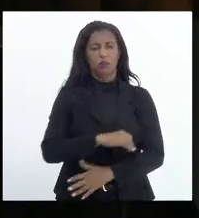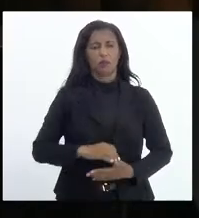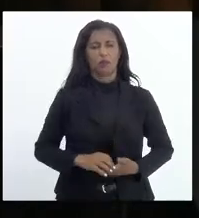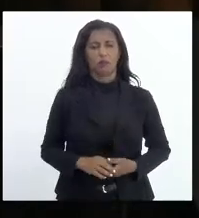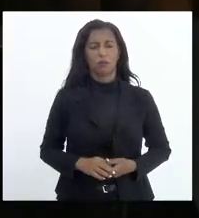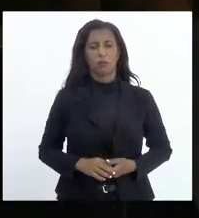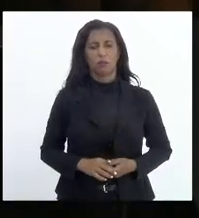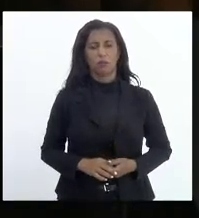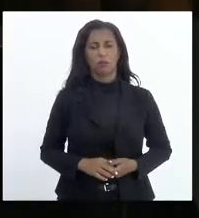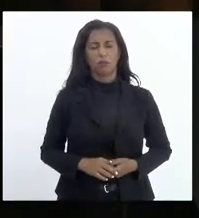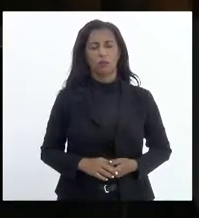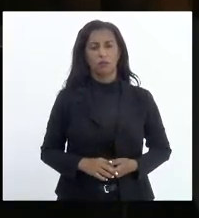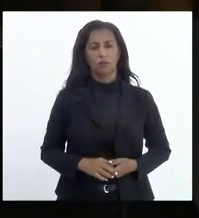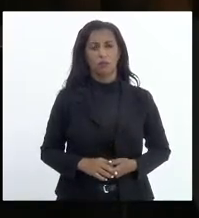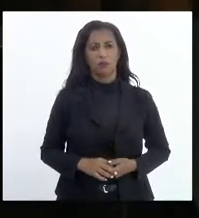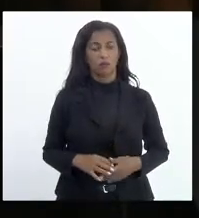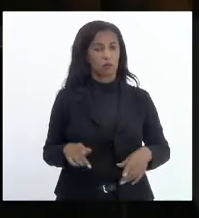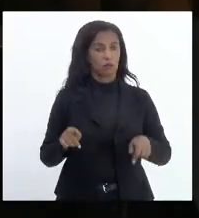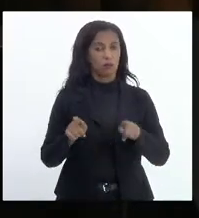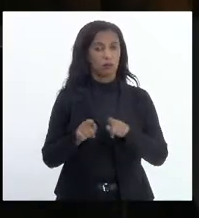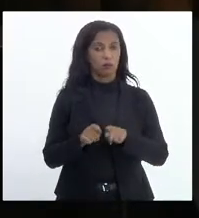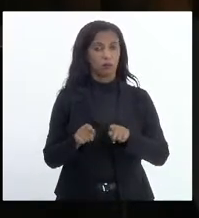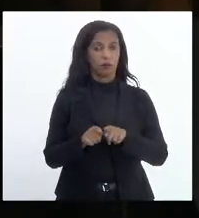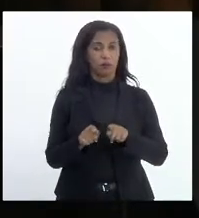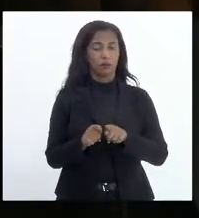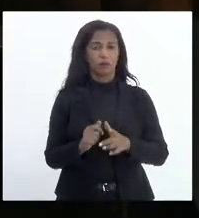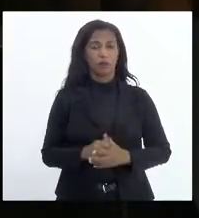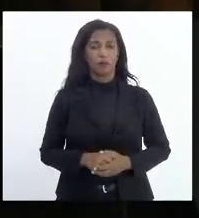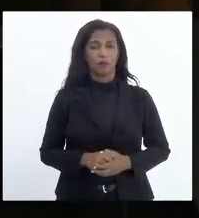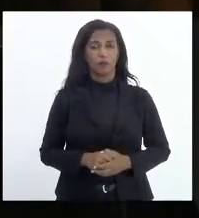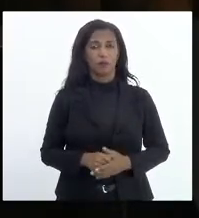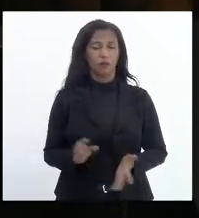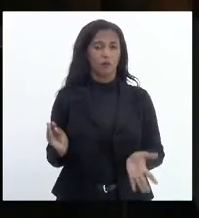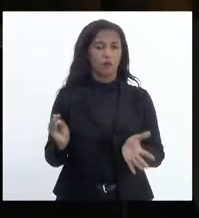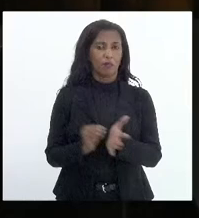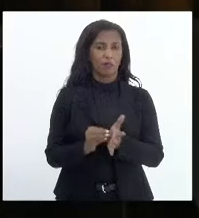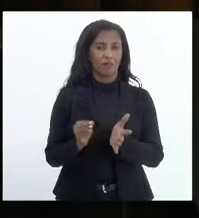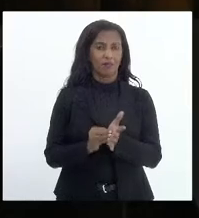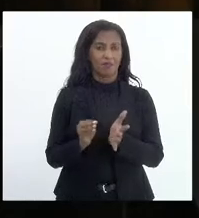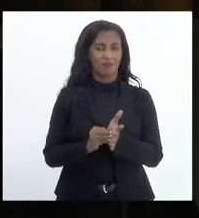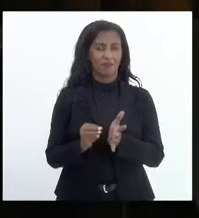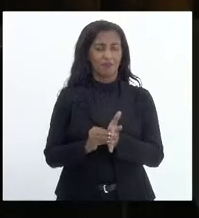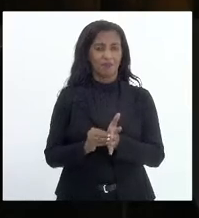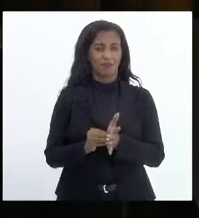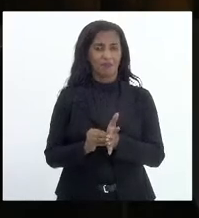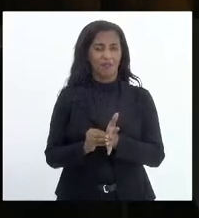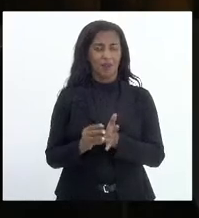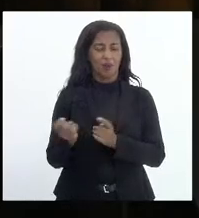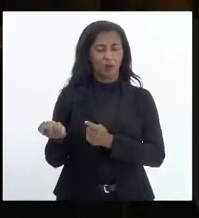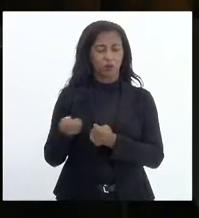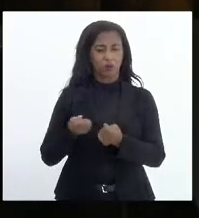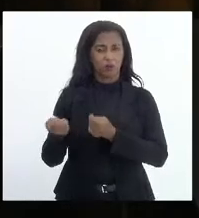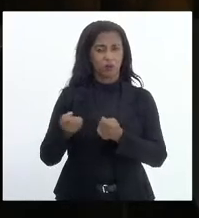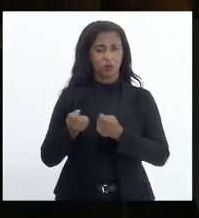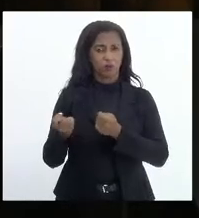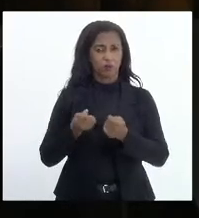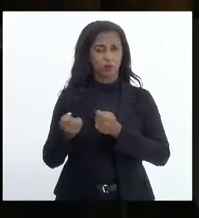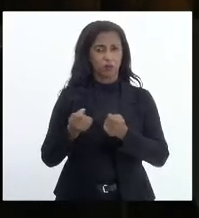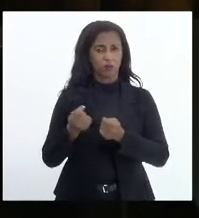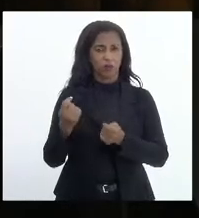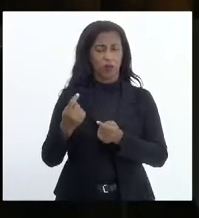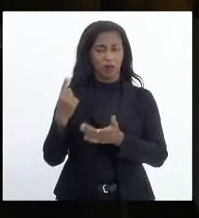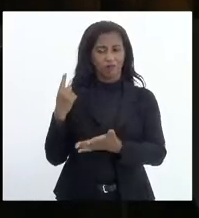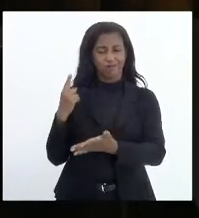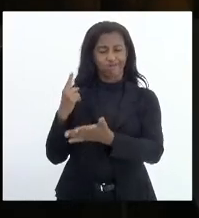Janeiro considerando que a ausência de mecanismos de prevenção e combate ao